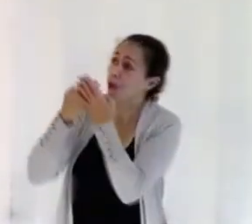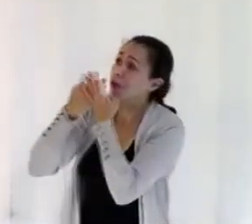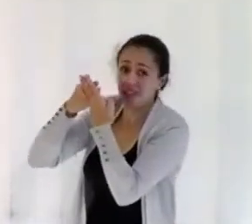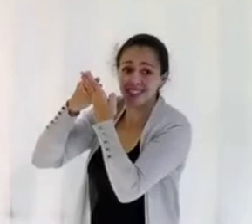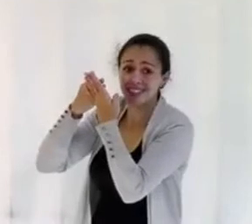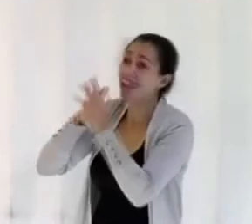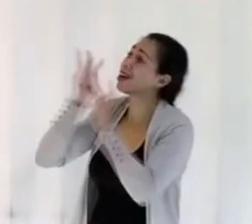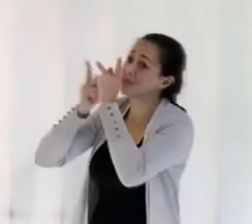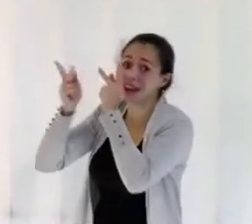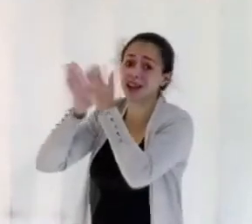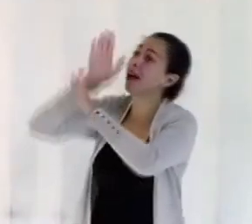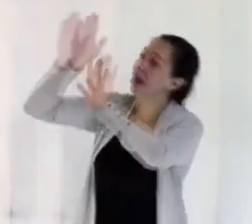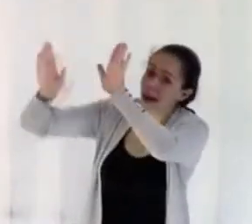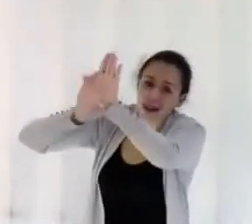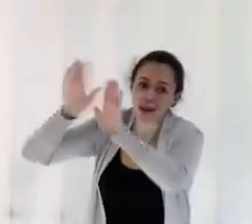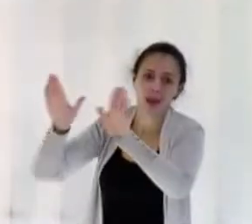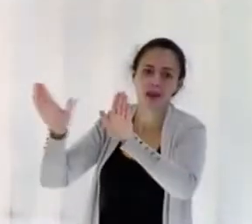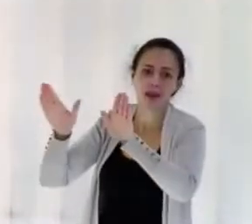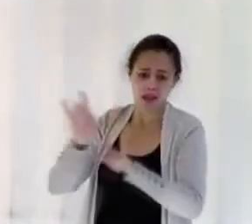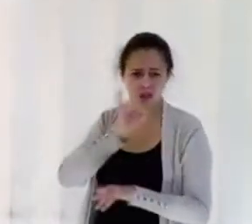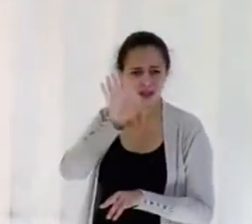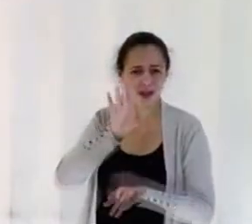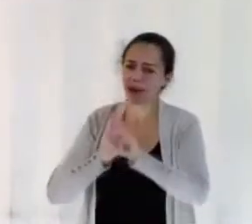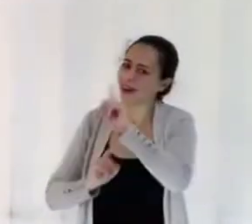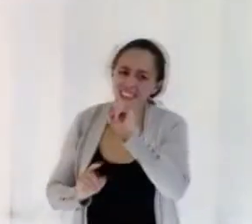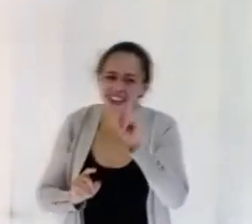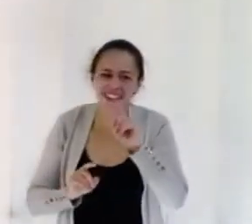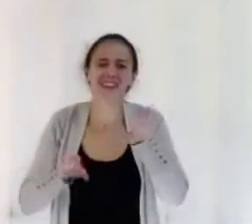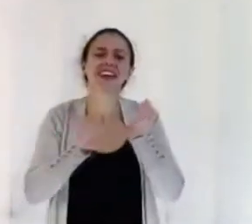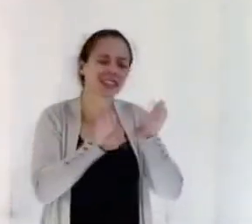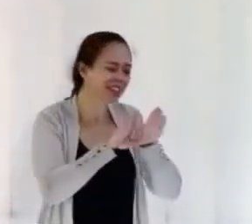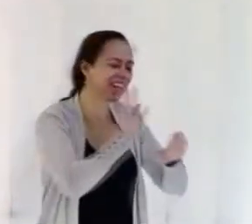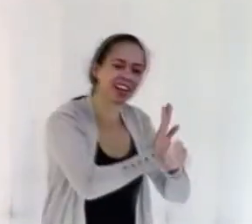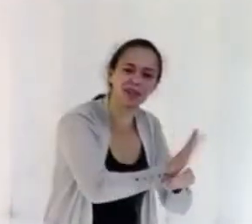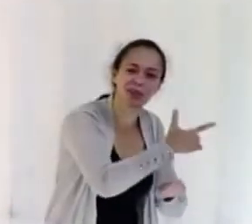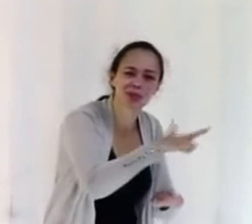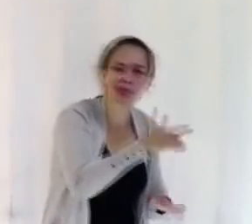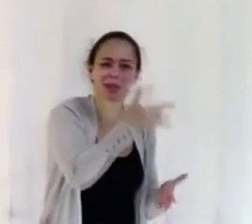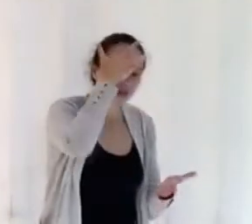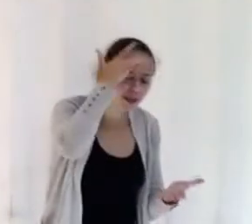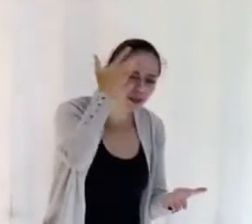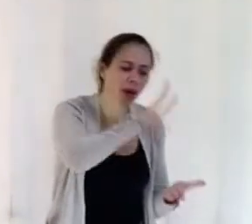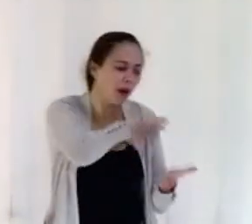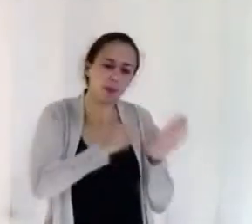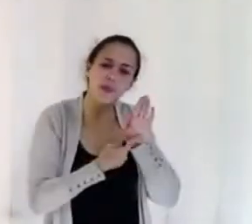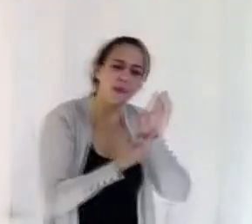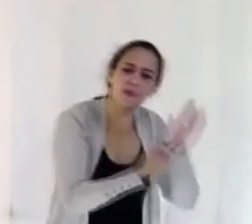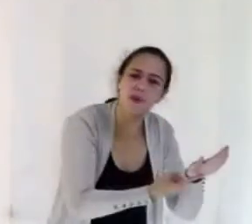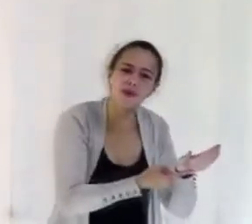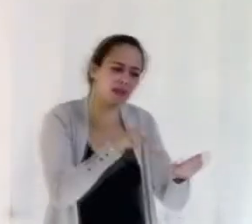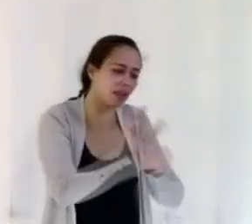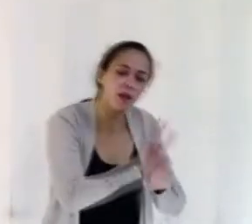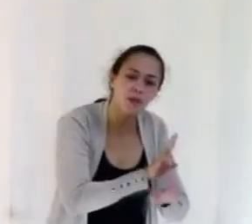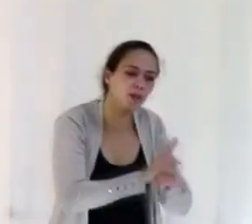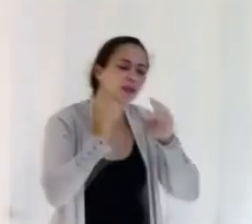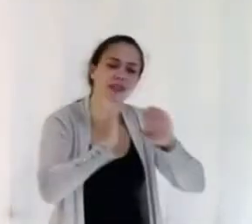como Senhor da nossa vida. E nós praticamos também na ajuda mútua esse amor que temos para com Ele, e esse amor que